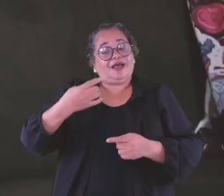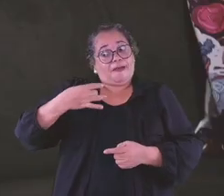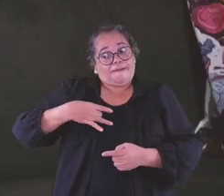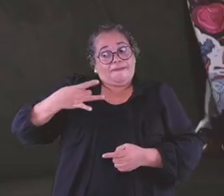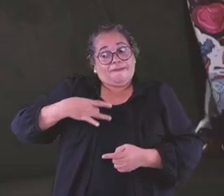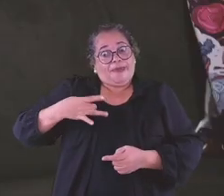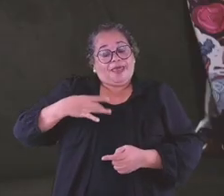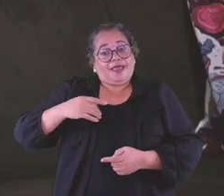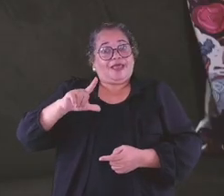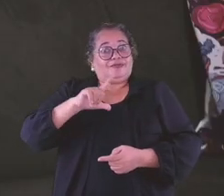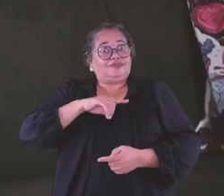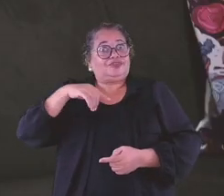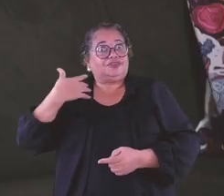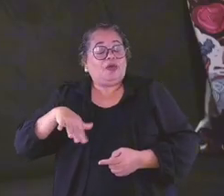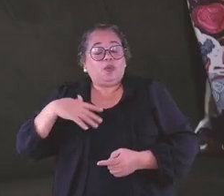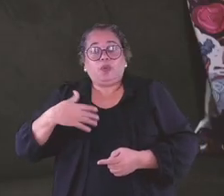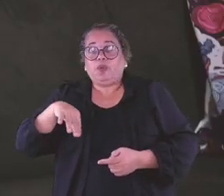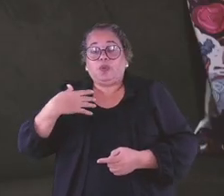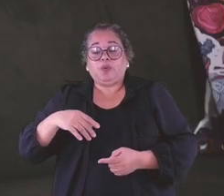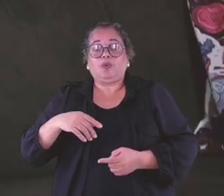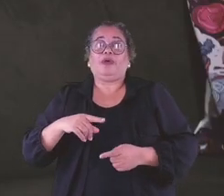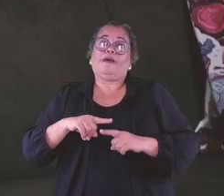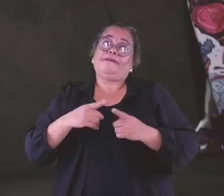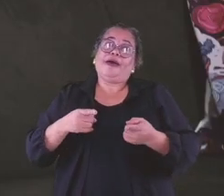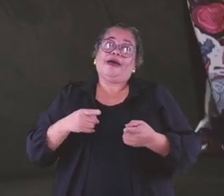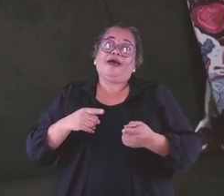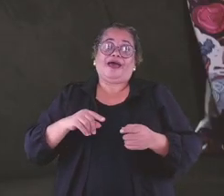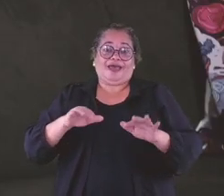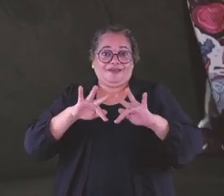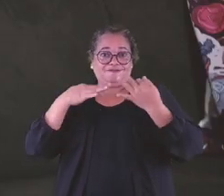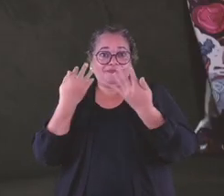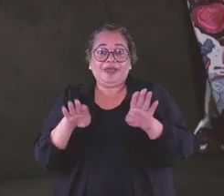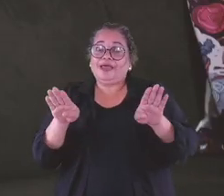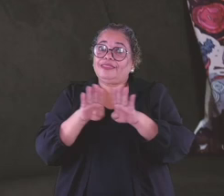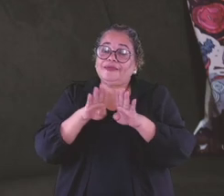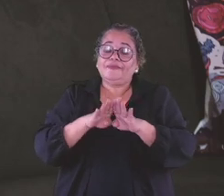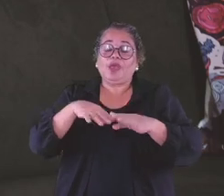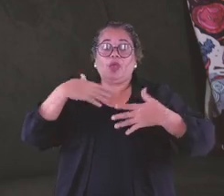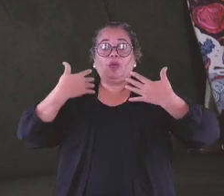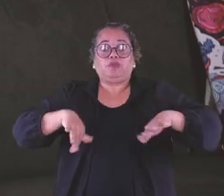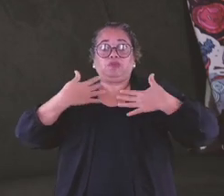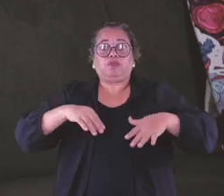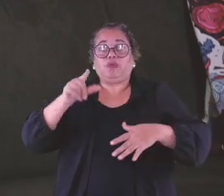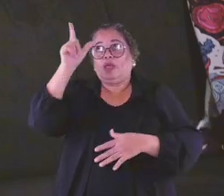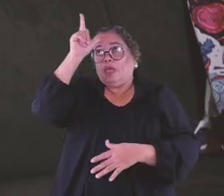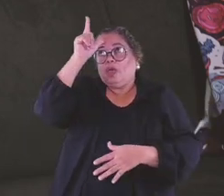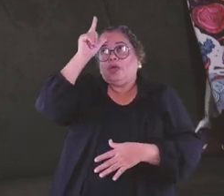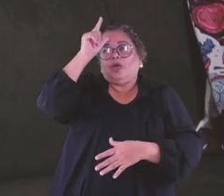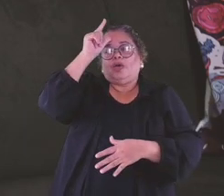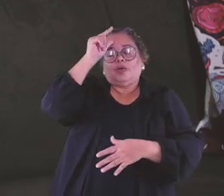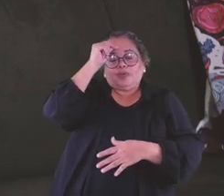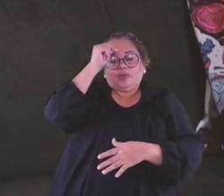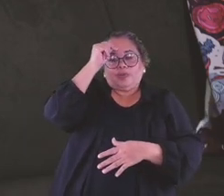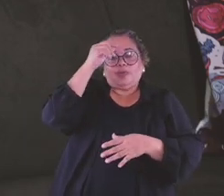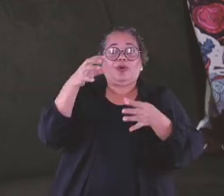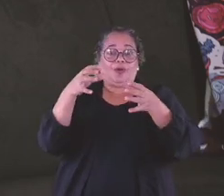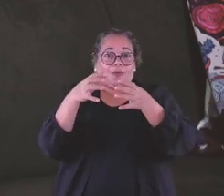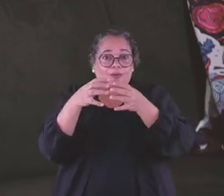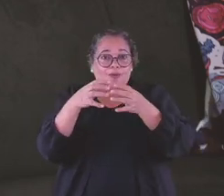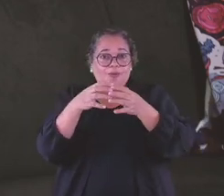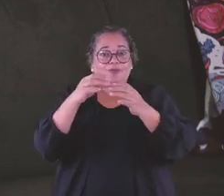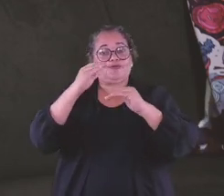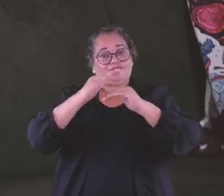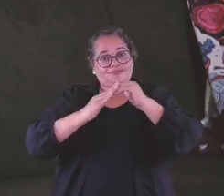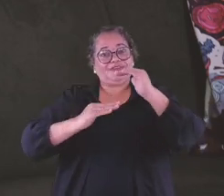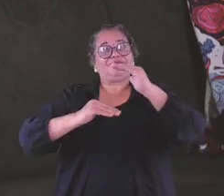ter me salvado, porque era uma coisa que a gente tinha muito medo, né? Qualquer coisa que eu sentia, a gente ficava